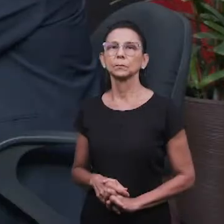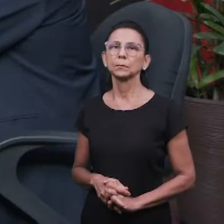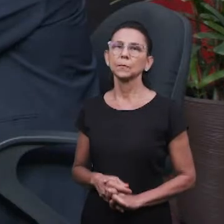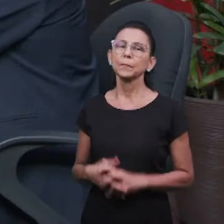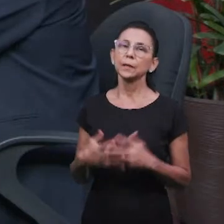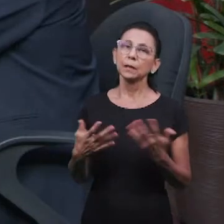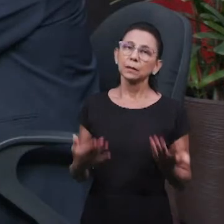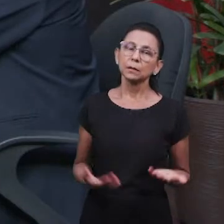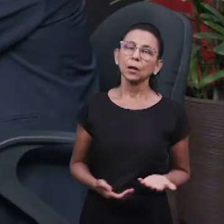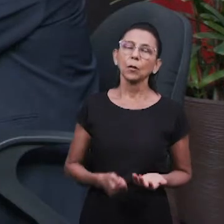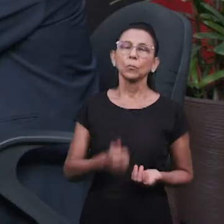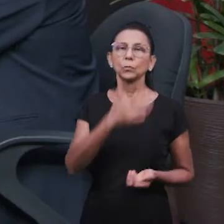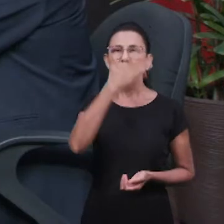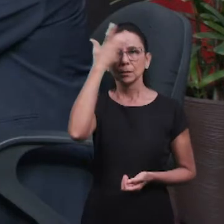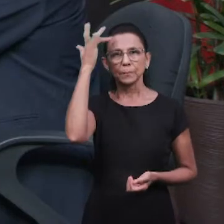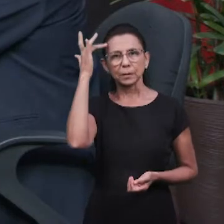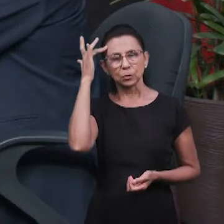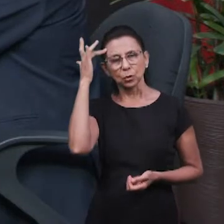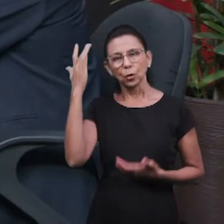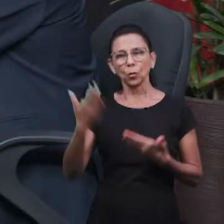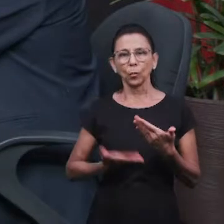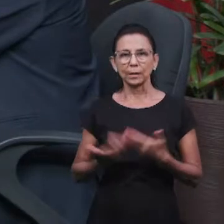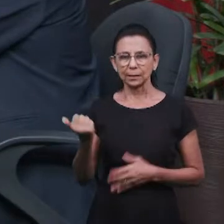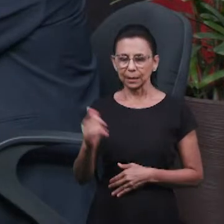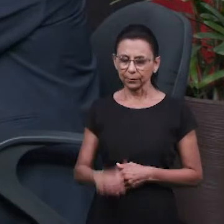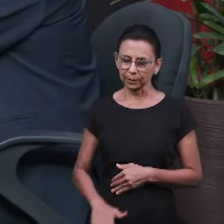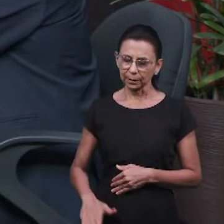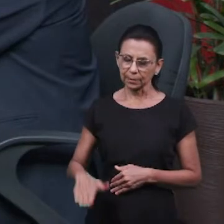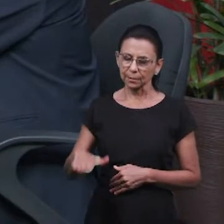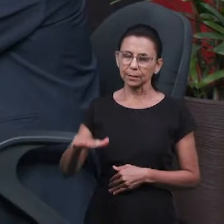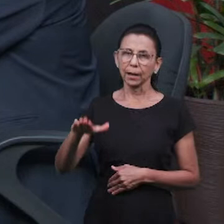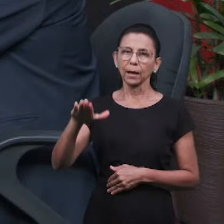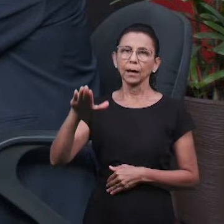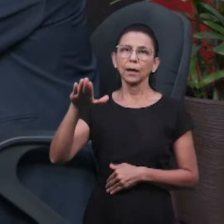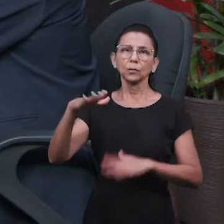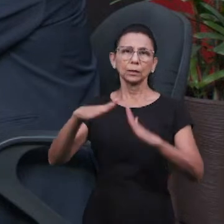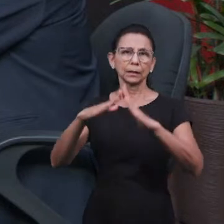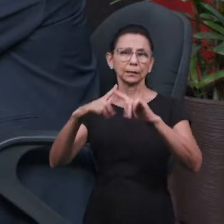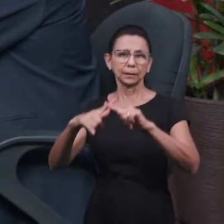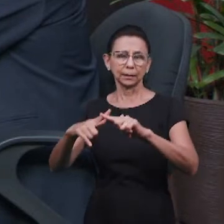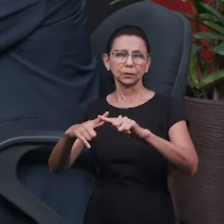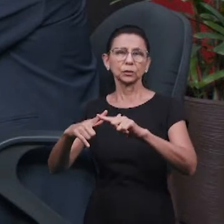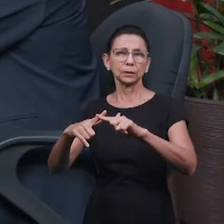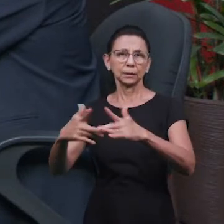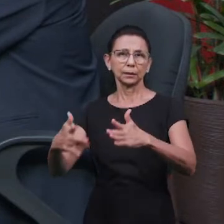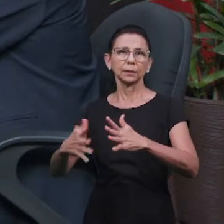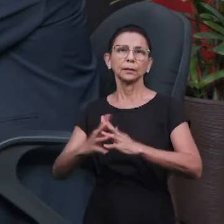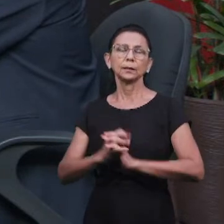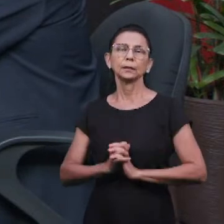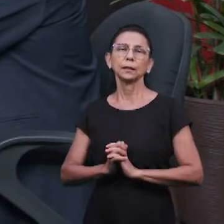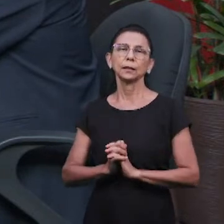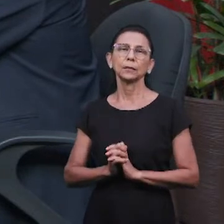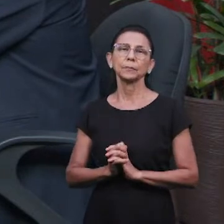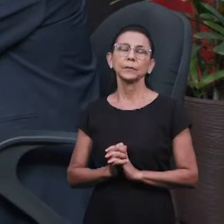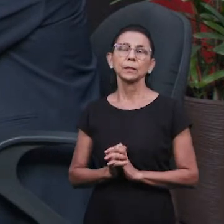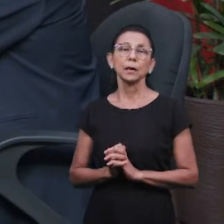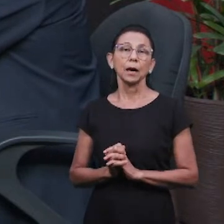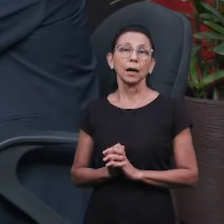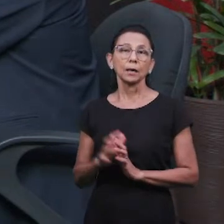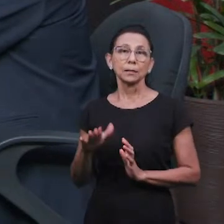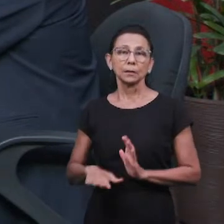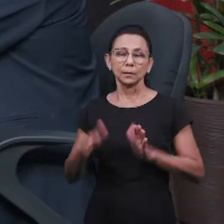ali, engravidaram, as senhoras oraram, as crianças nasceram, foram consagradas, está ali dentro do corpo. Então,